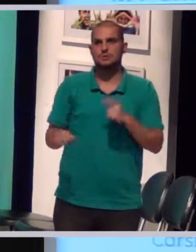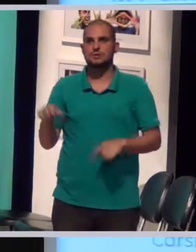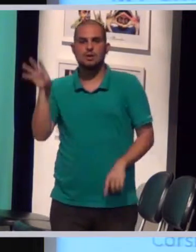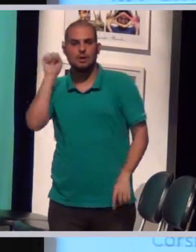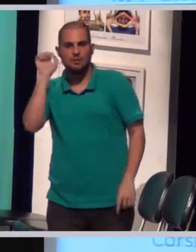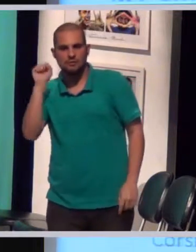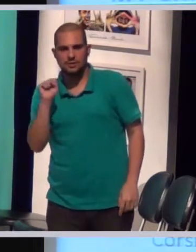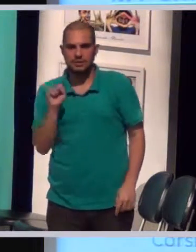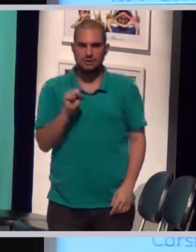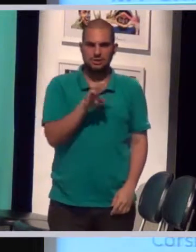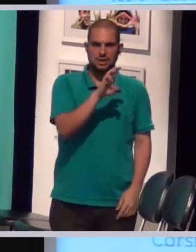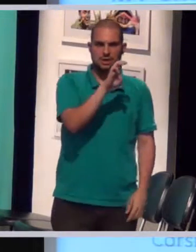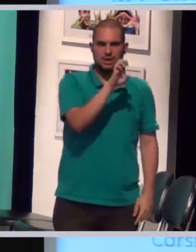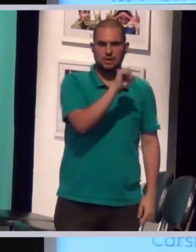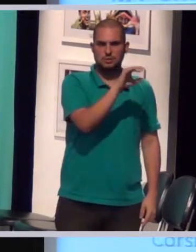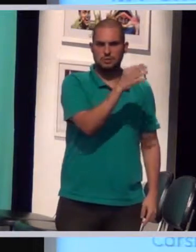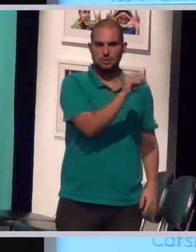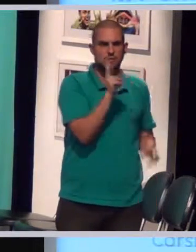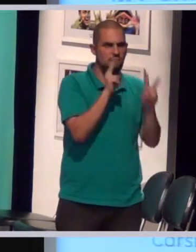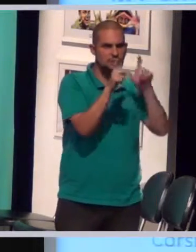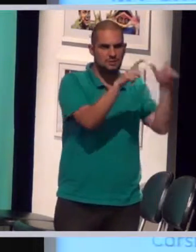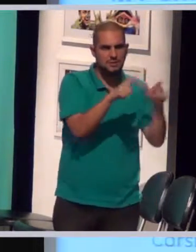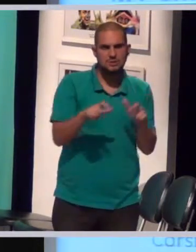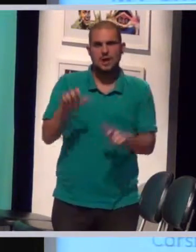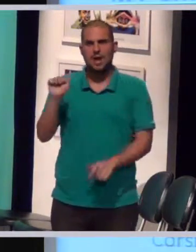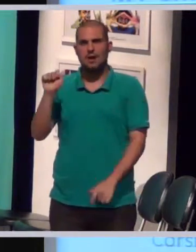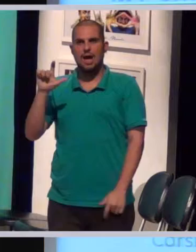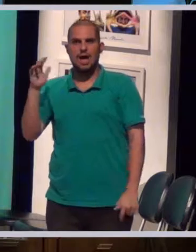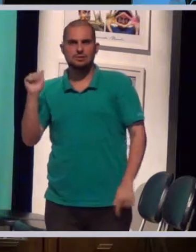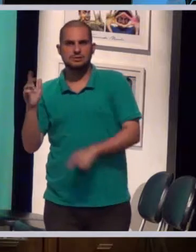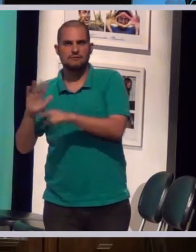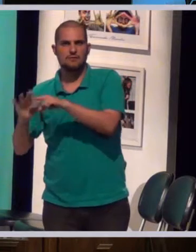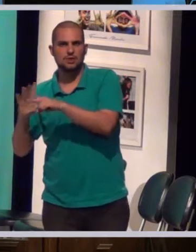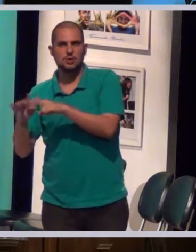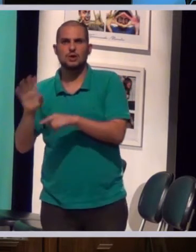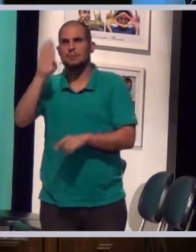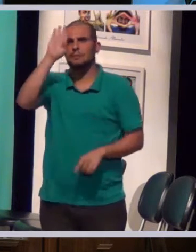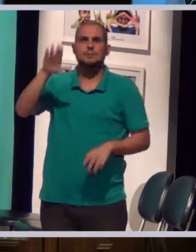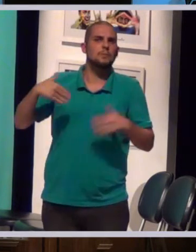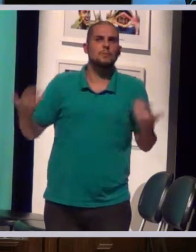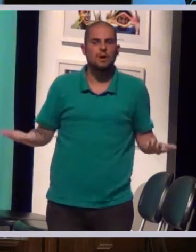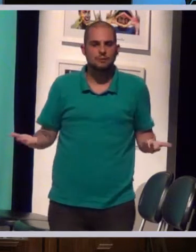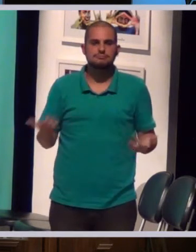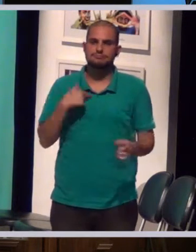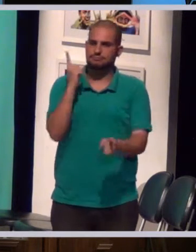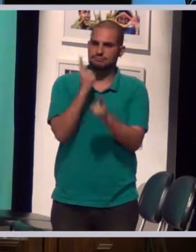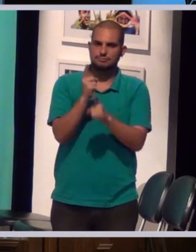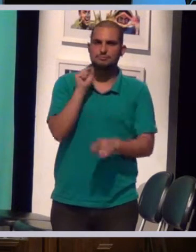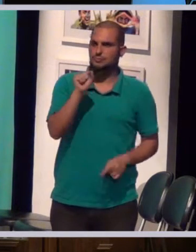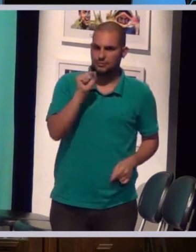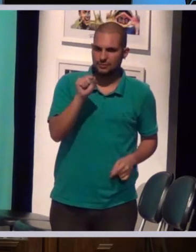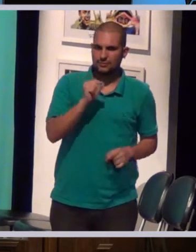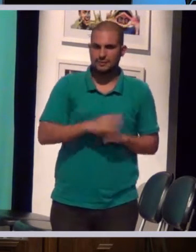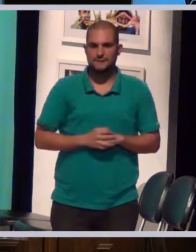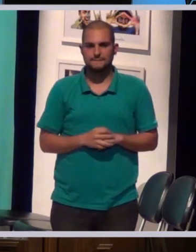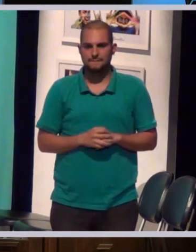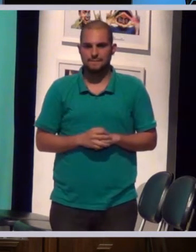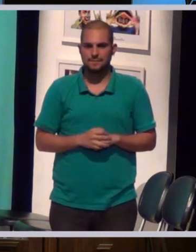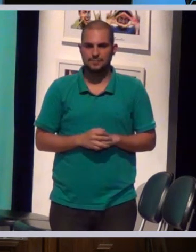seria o esboço visoespacial, né, que conta mais? E o que nós encontramos ali? Em relação